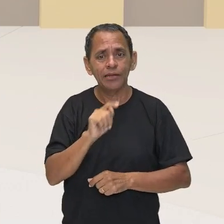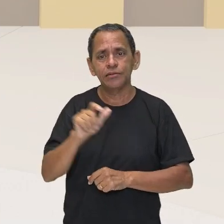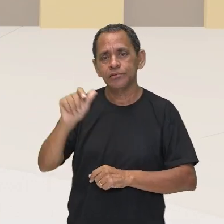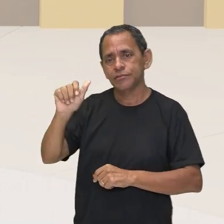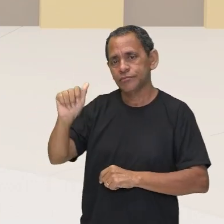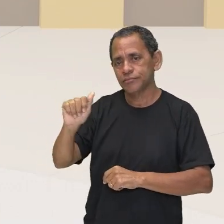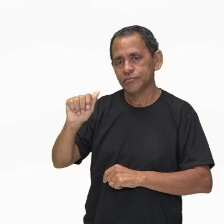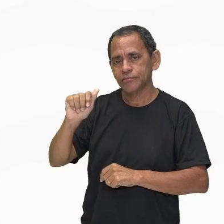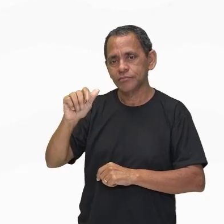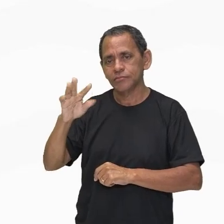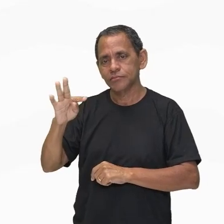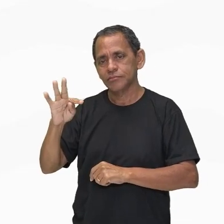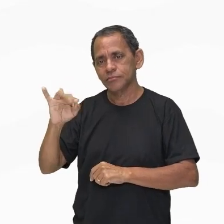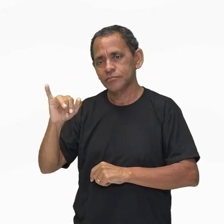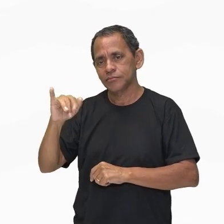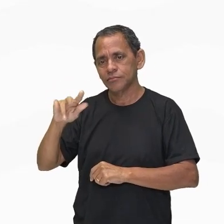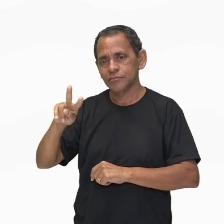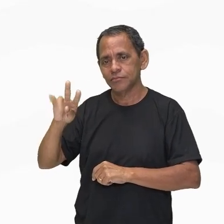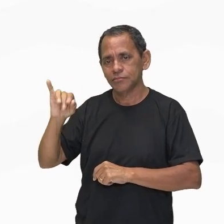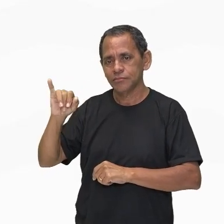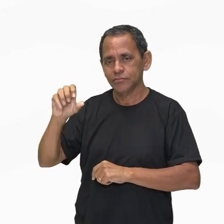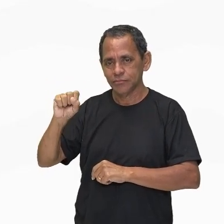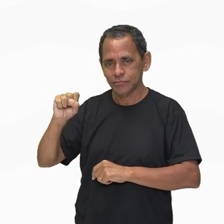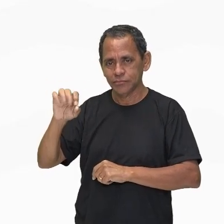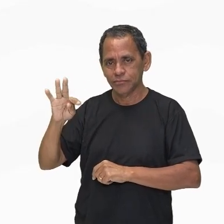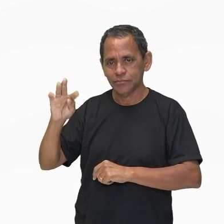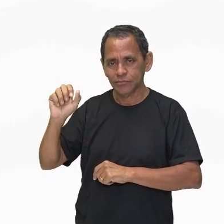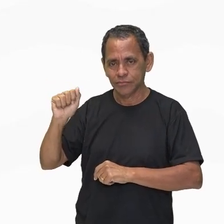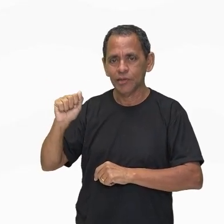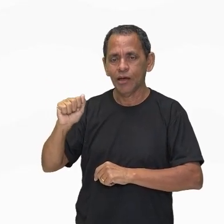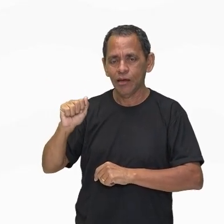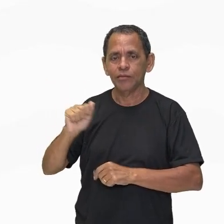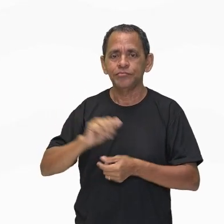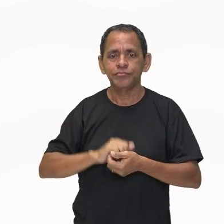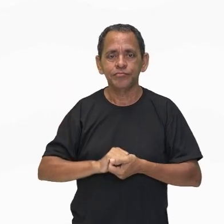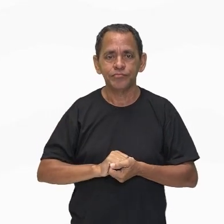o apartheid. E para a gente relembrar esse conceito,